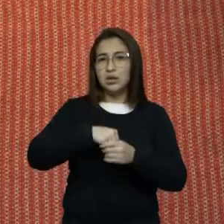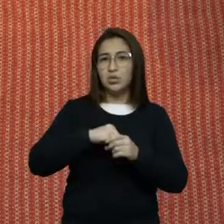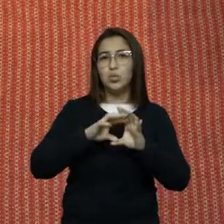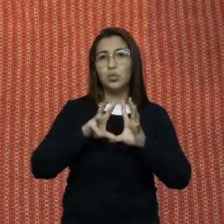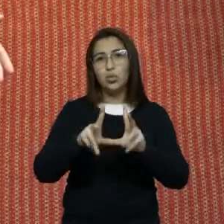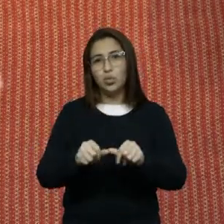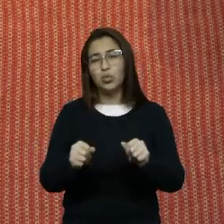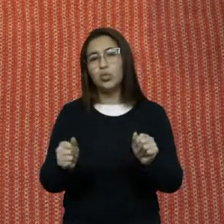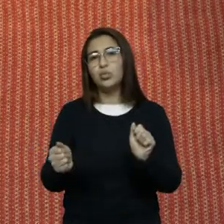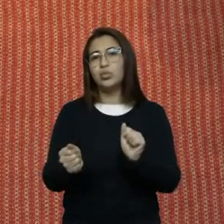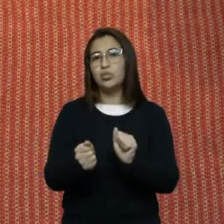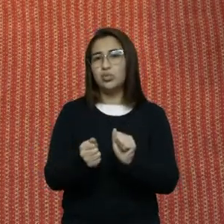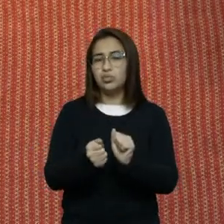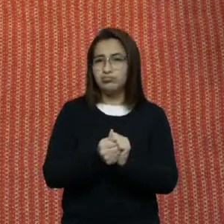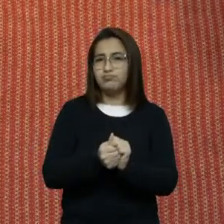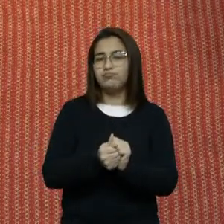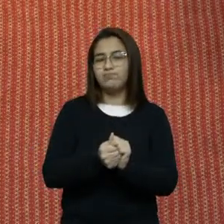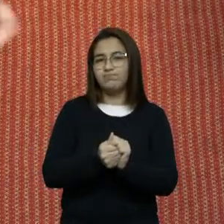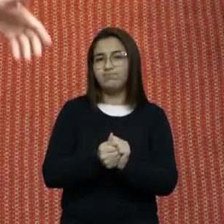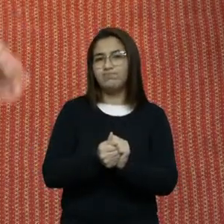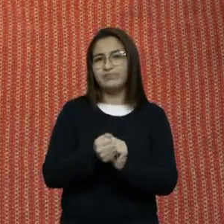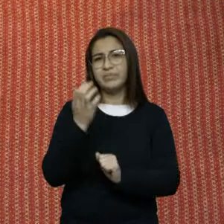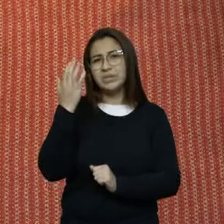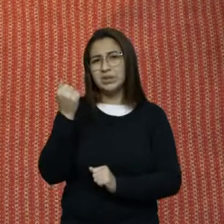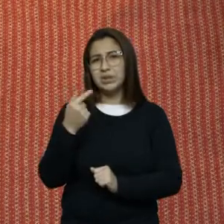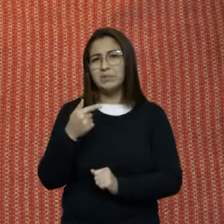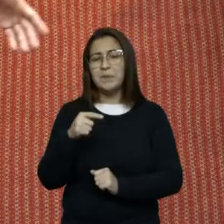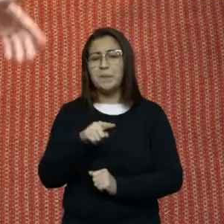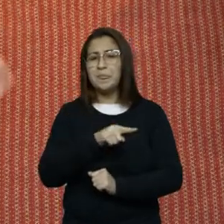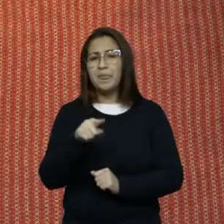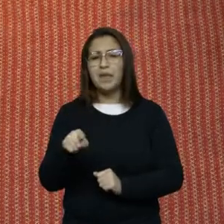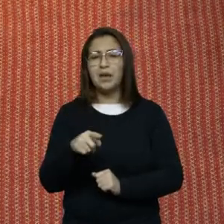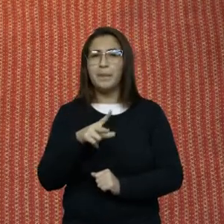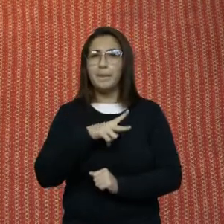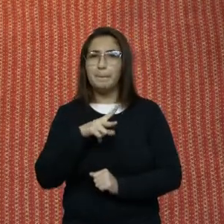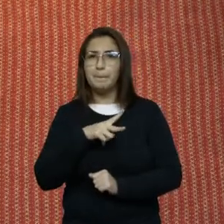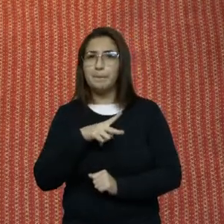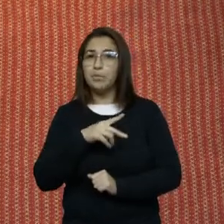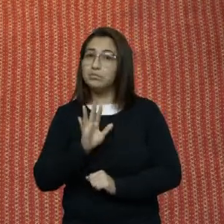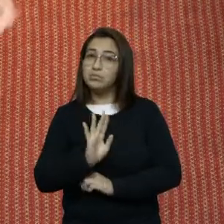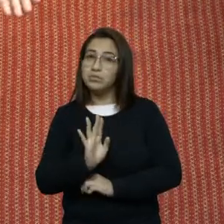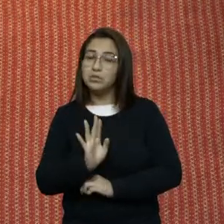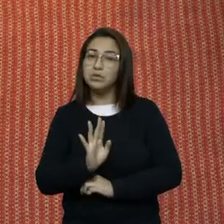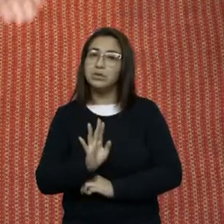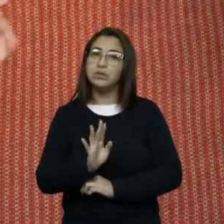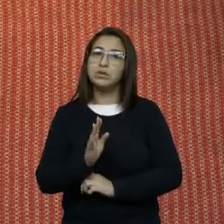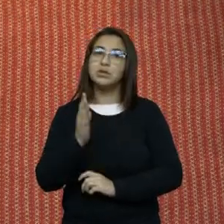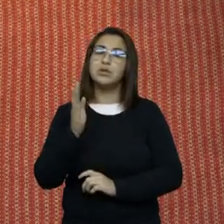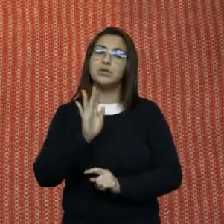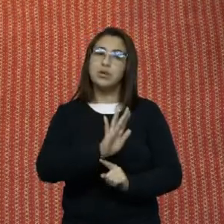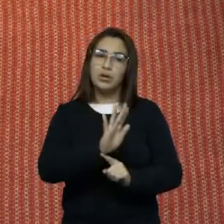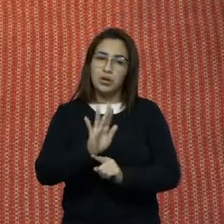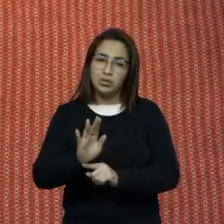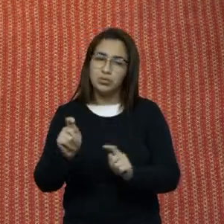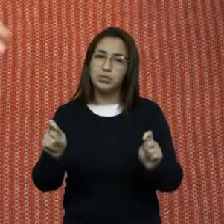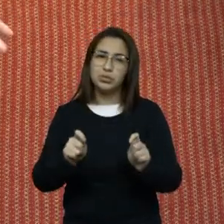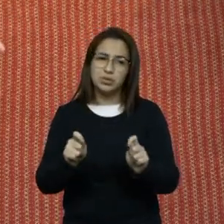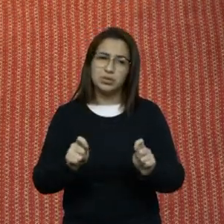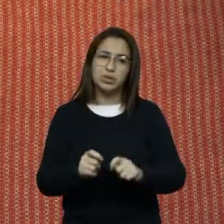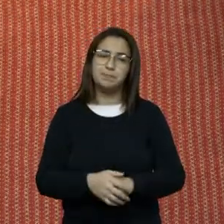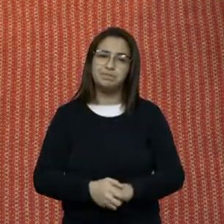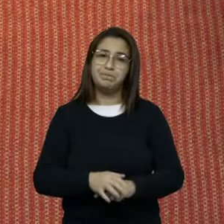é o senhor sabem que não tô falando em uma propriedade aqui os senhores sabem que realmente vai beneficiar os setores então